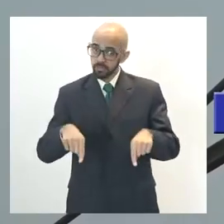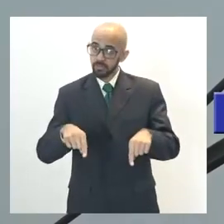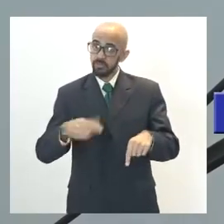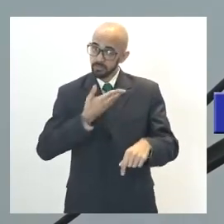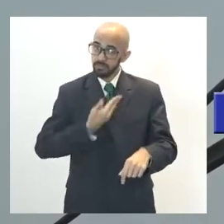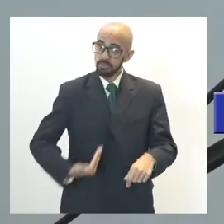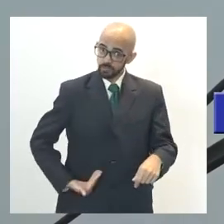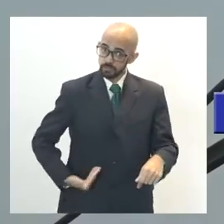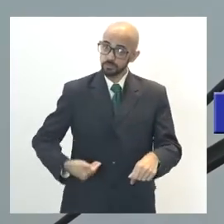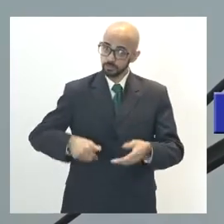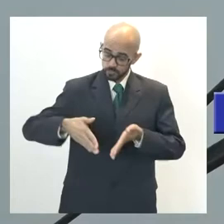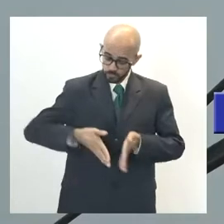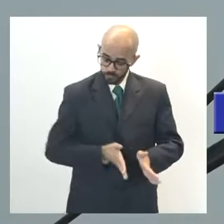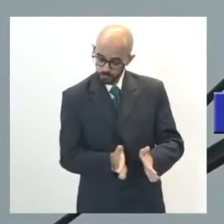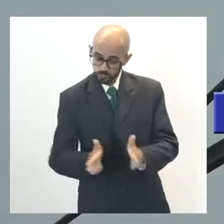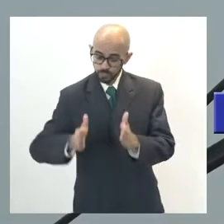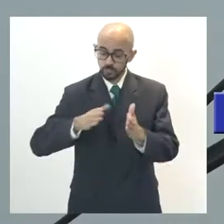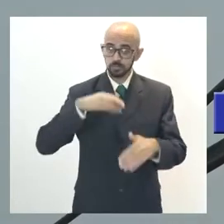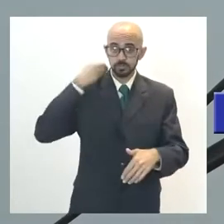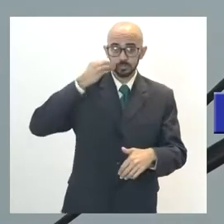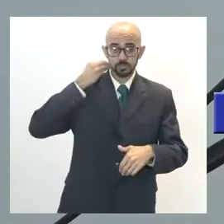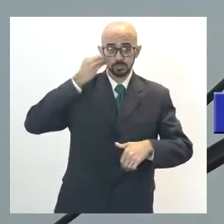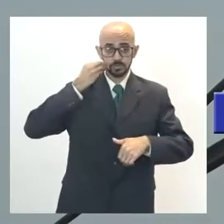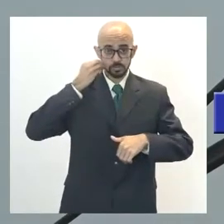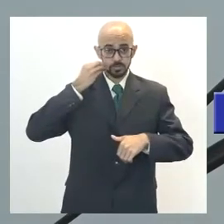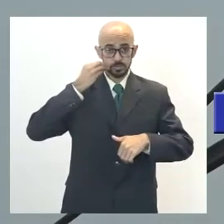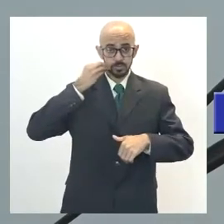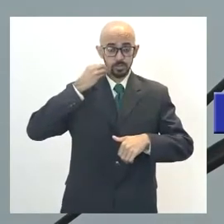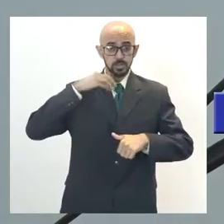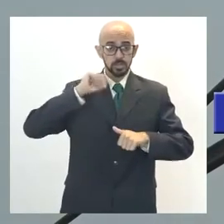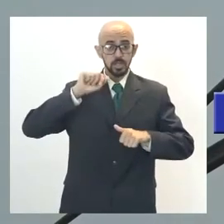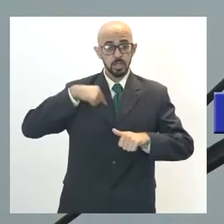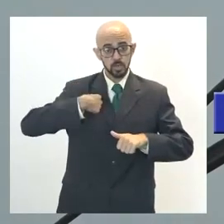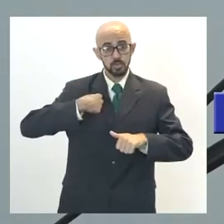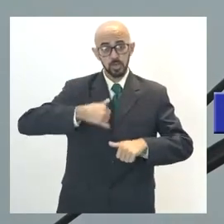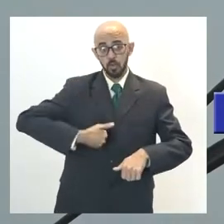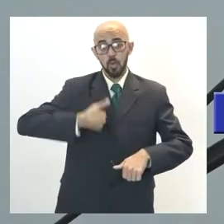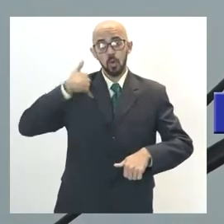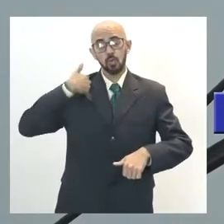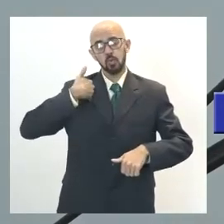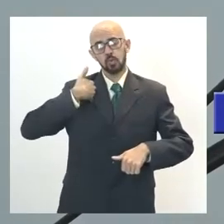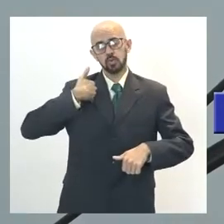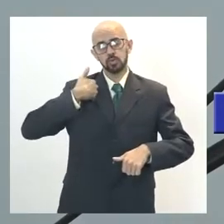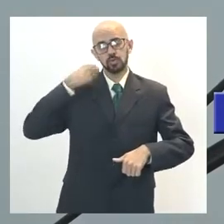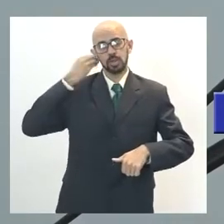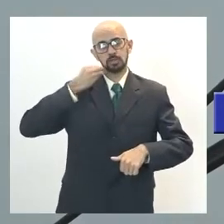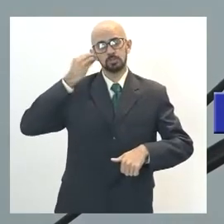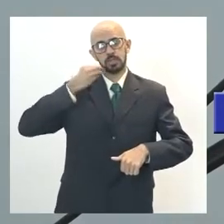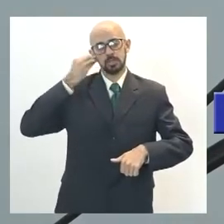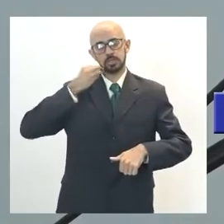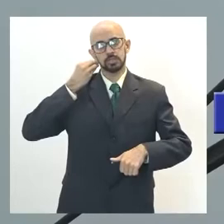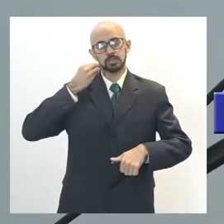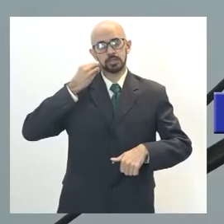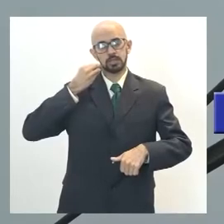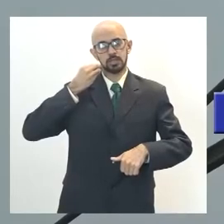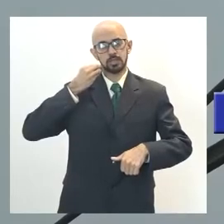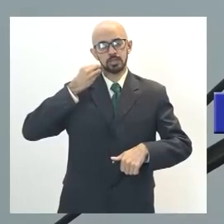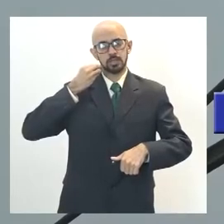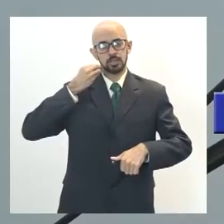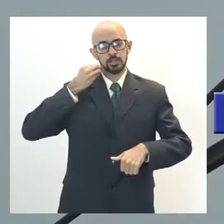traçado a minha vida profissional na no serviço público quem tem dúvidas da importância